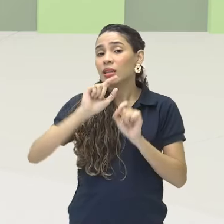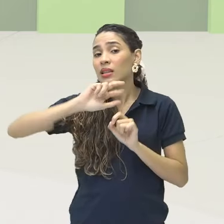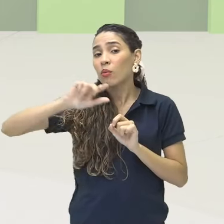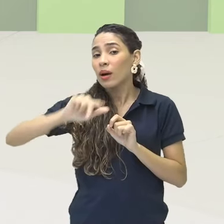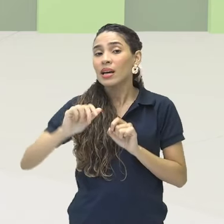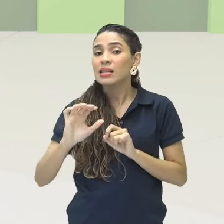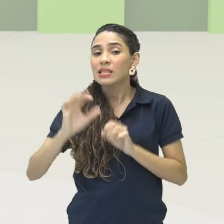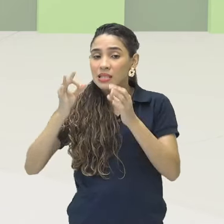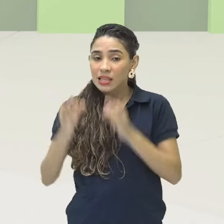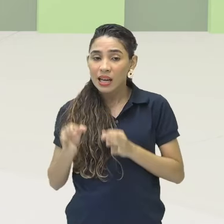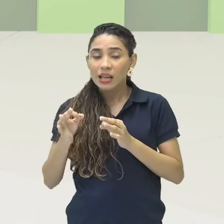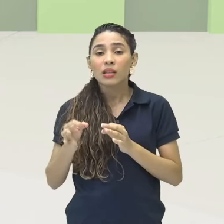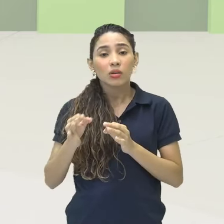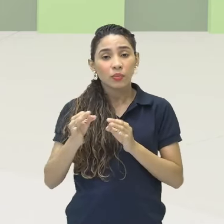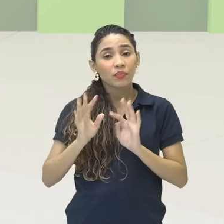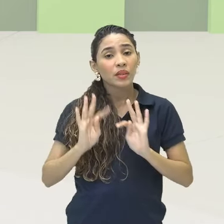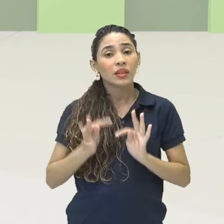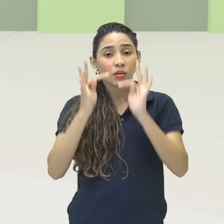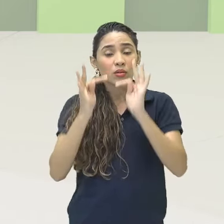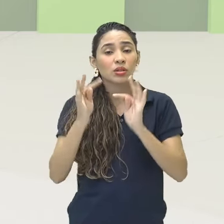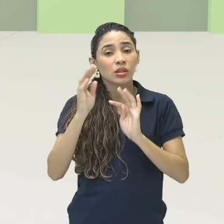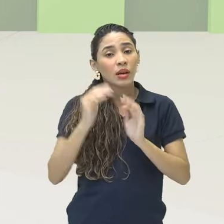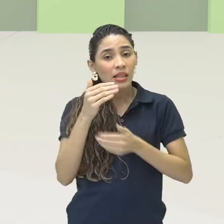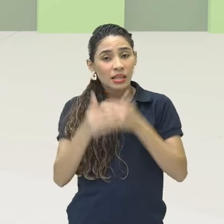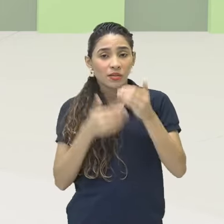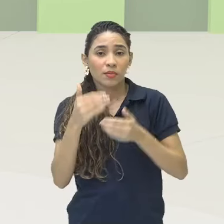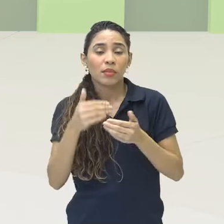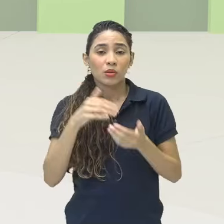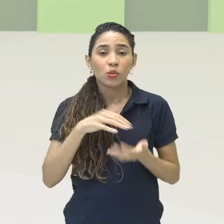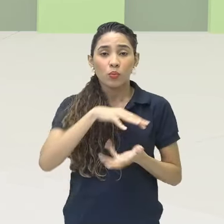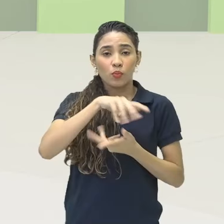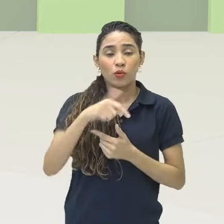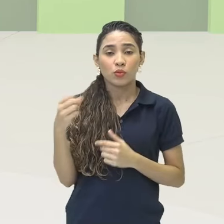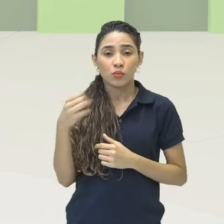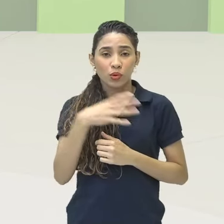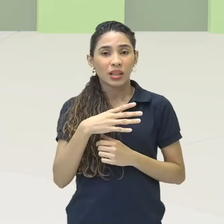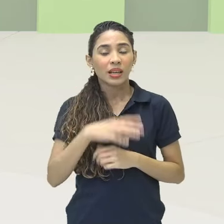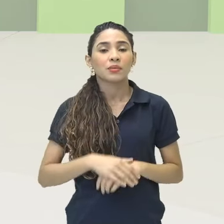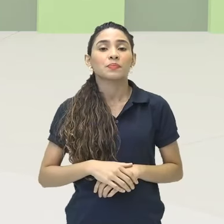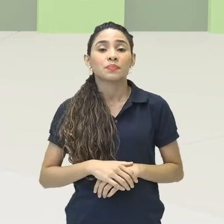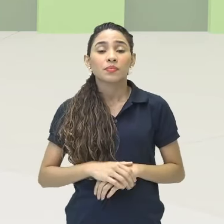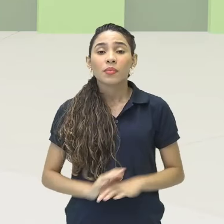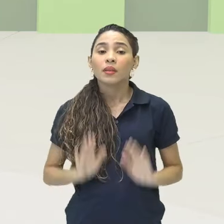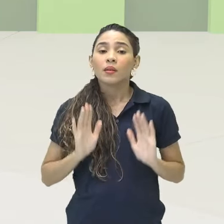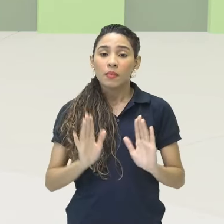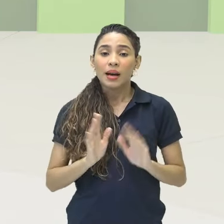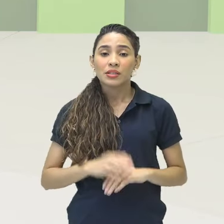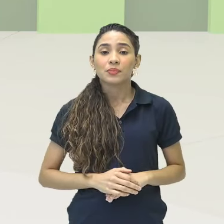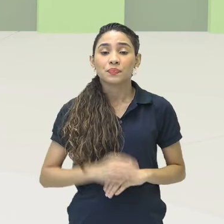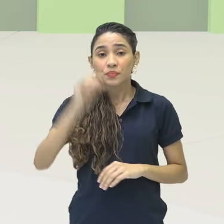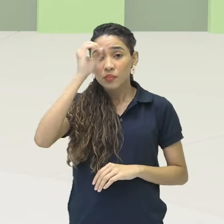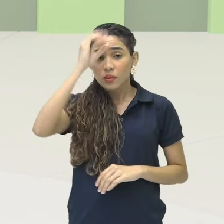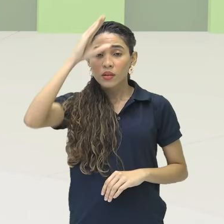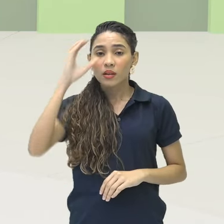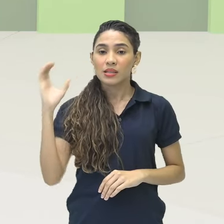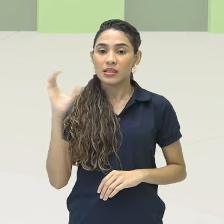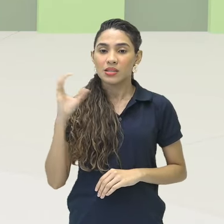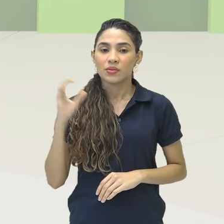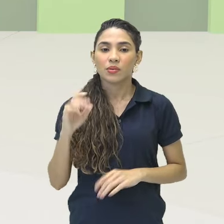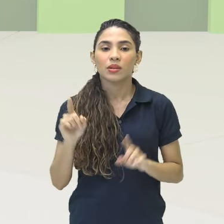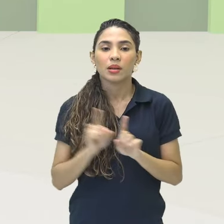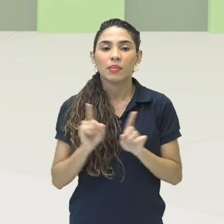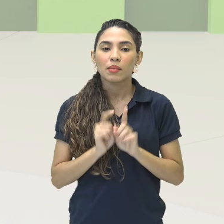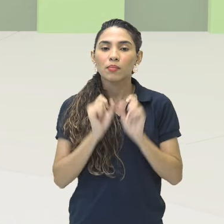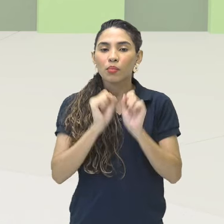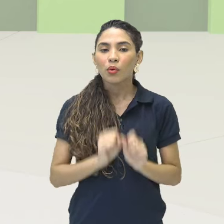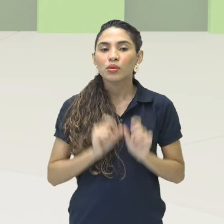o desenvolvimento do mundo moderno. Essa é a grande vantagem. Só que o conhecimento científico ele também